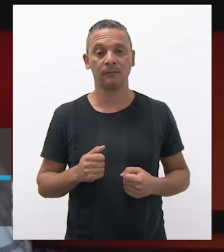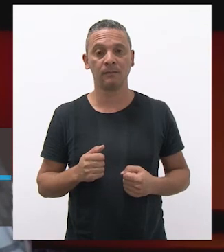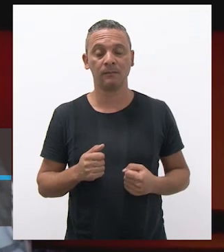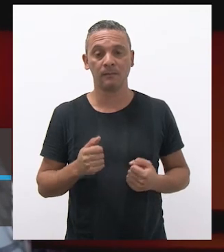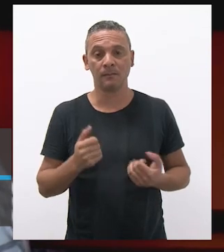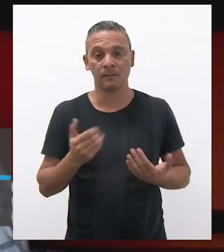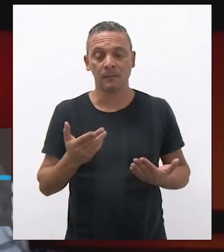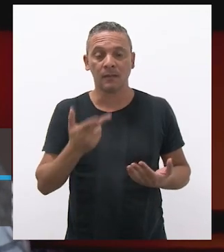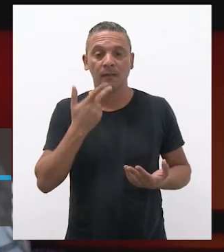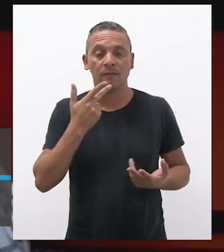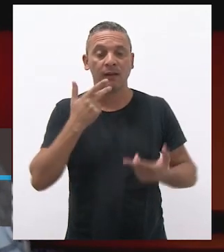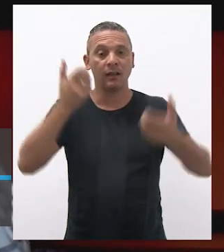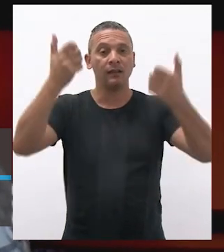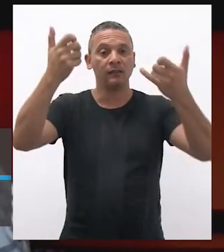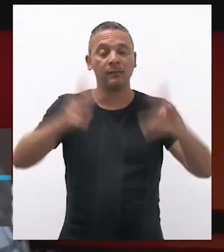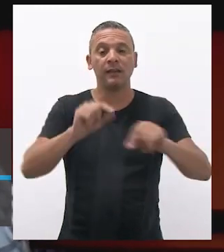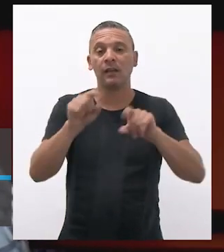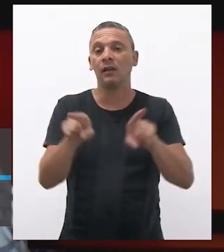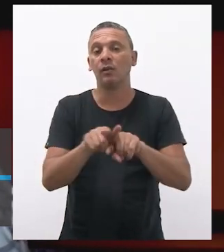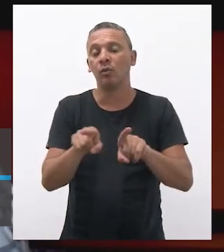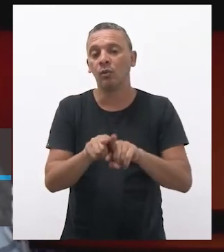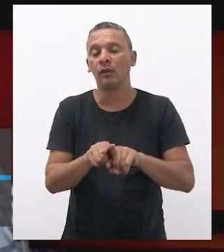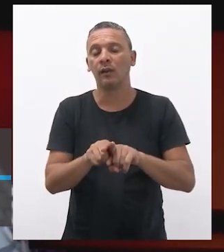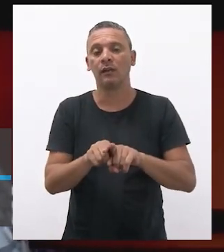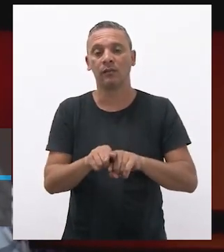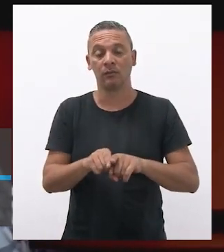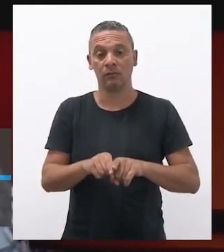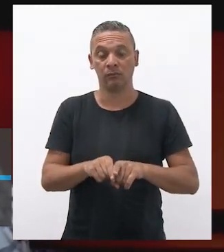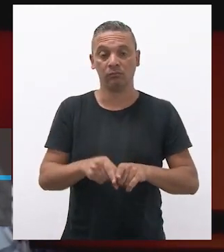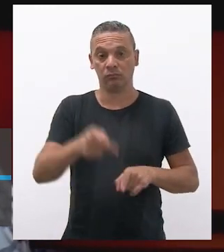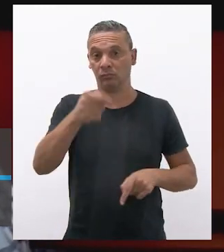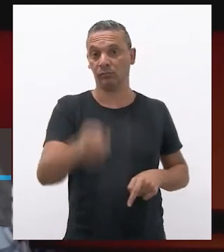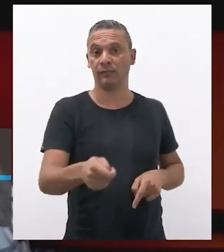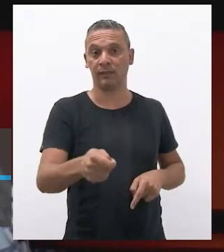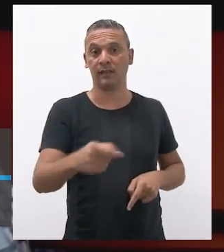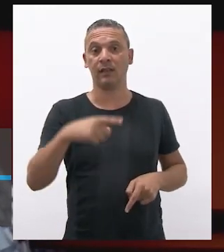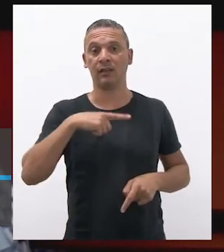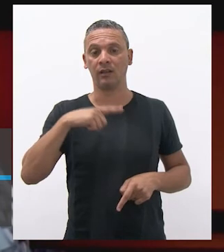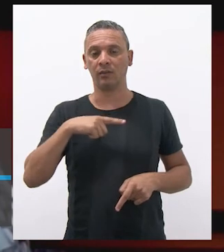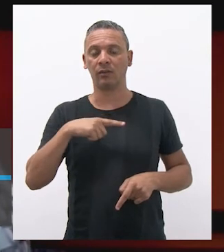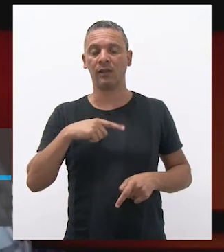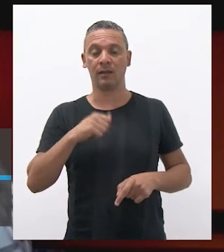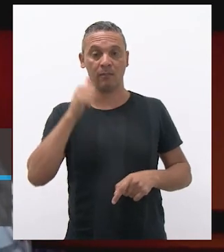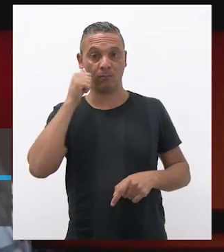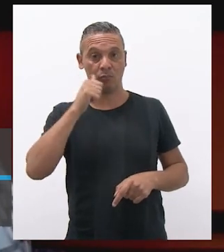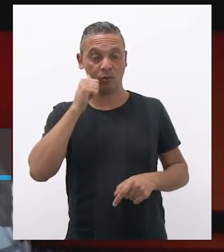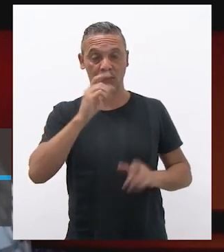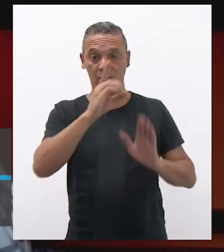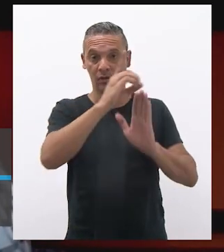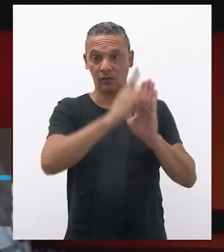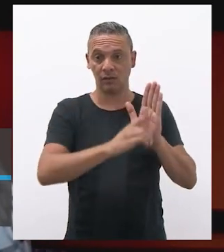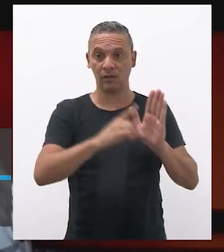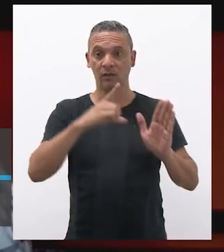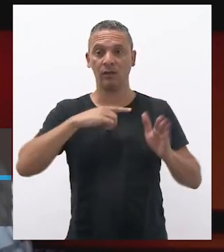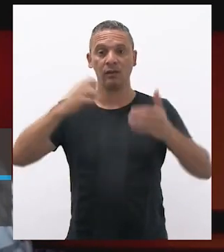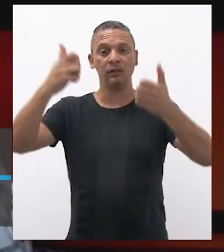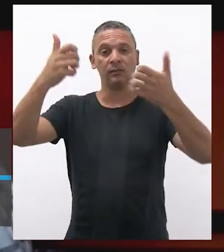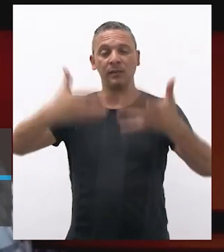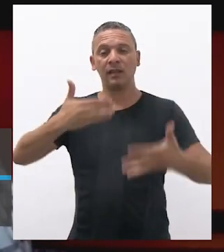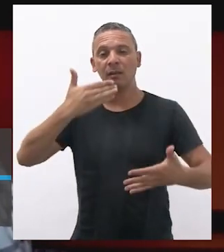estamos vivendo. Temos aqui a professora Vanessa e a professora Ana Paula, assim, apoiando a sua fala